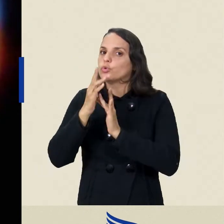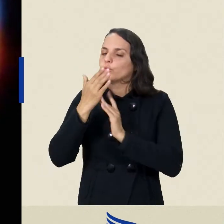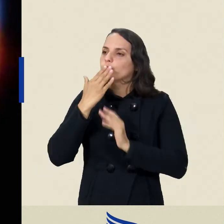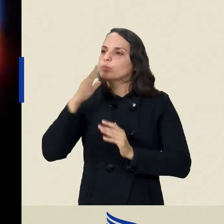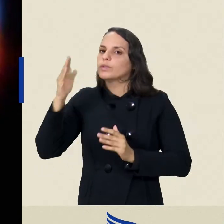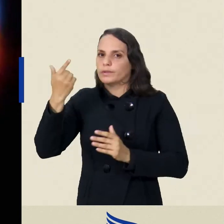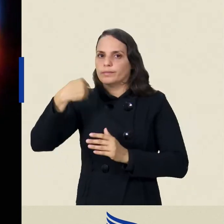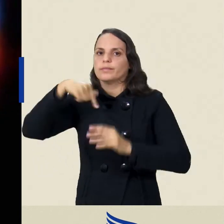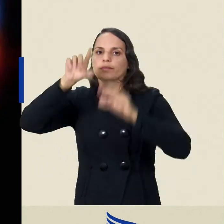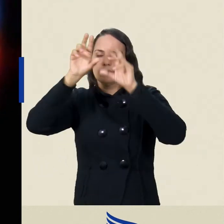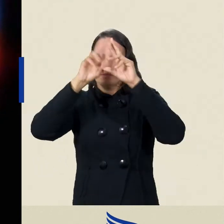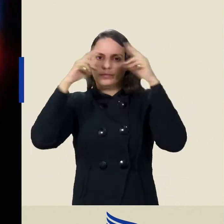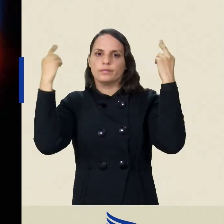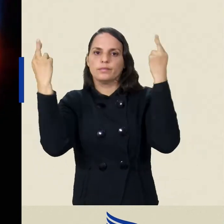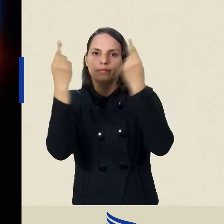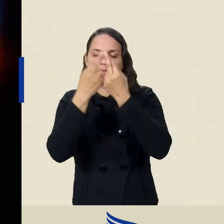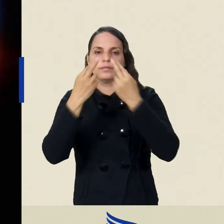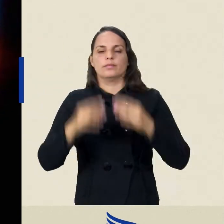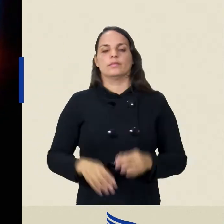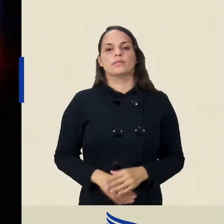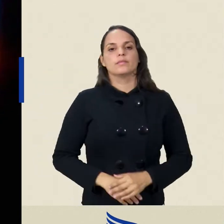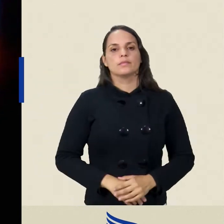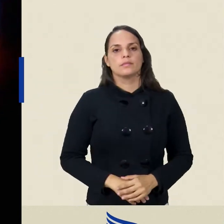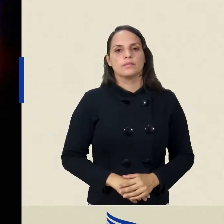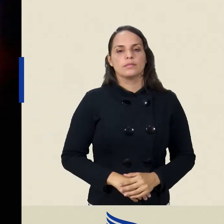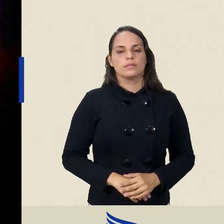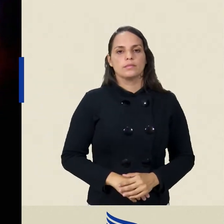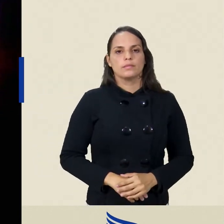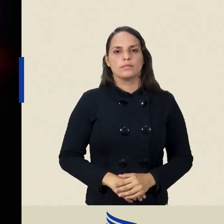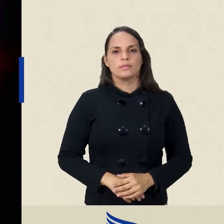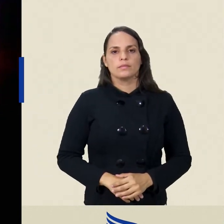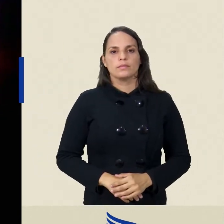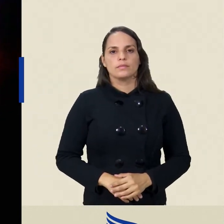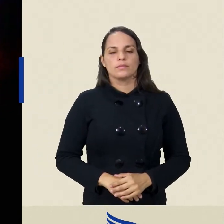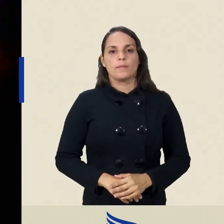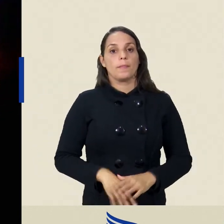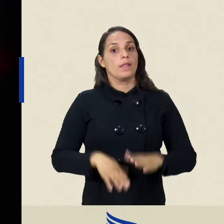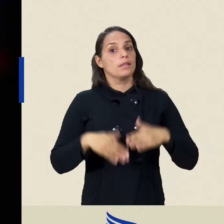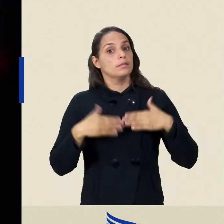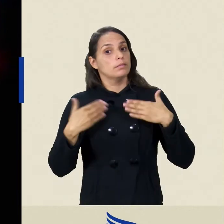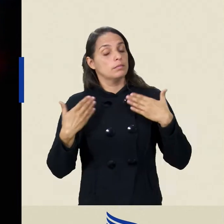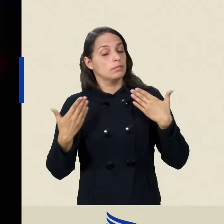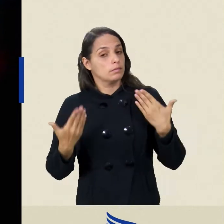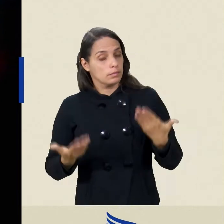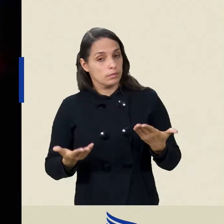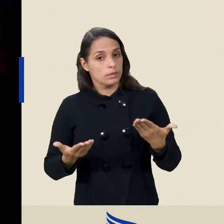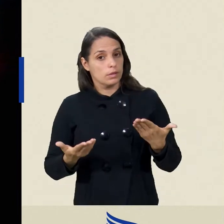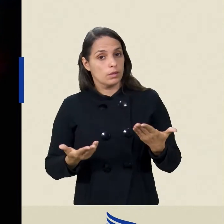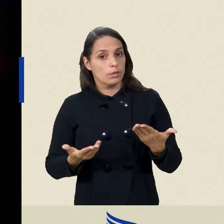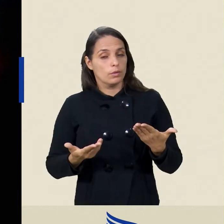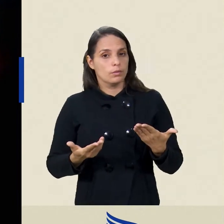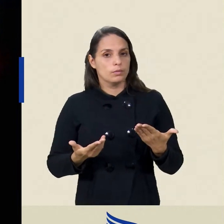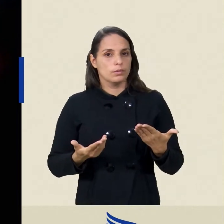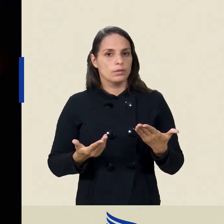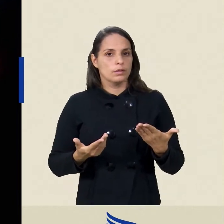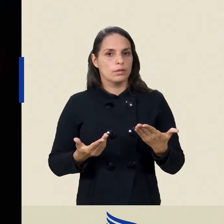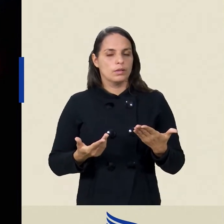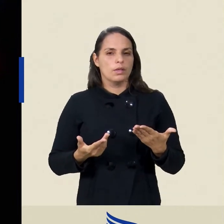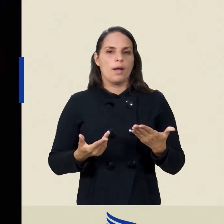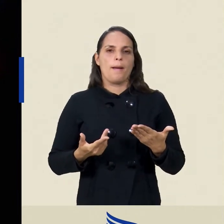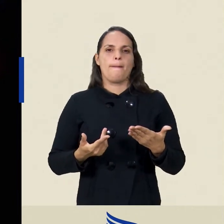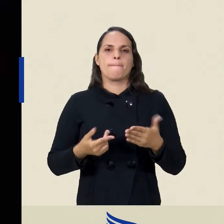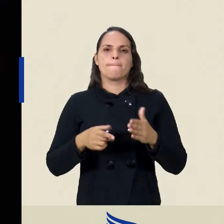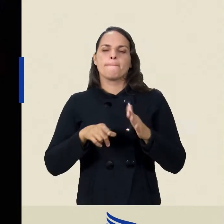Lucas registra no capítulo 23, verso 43. Porém, eu é que pergunto, se